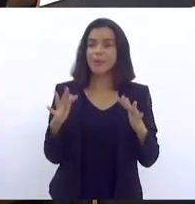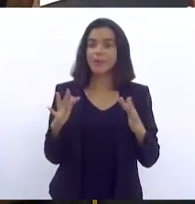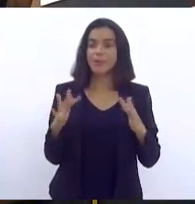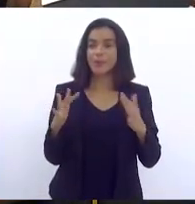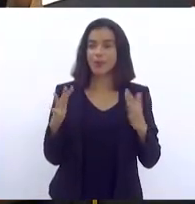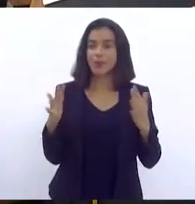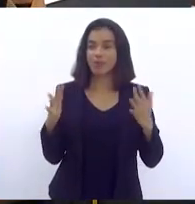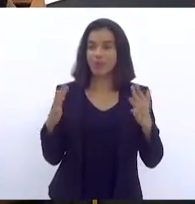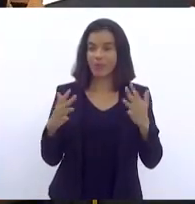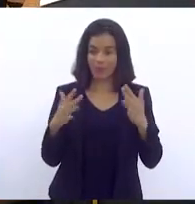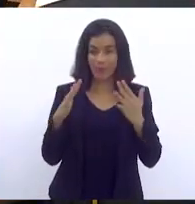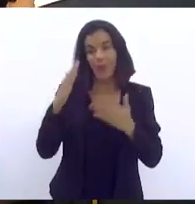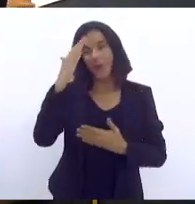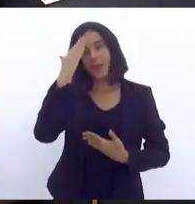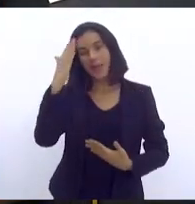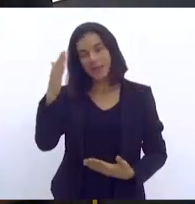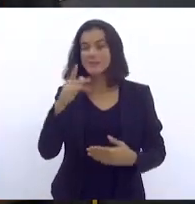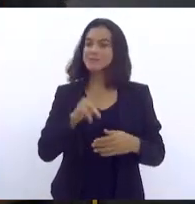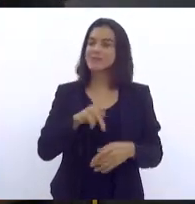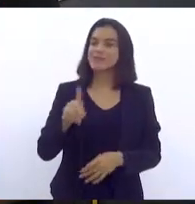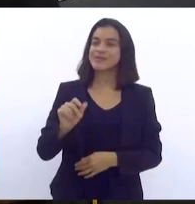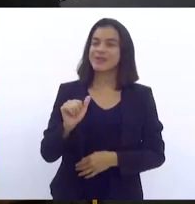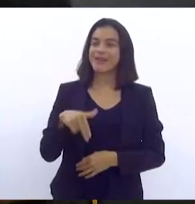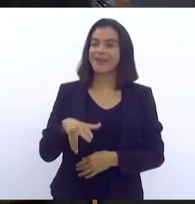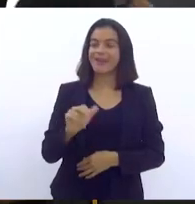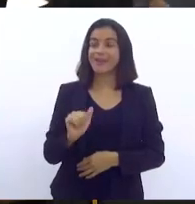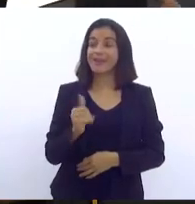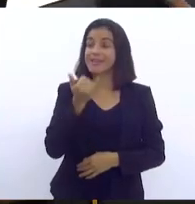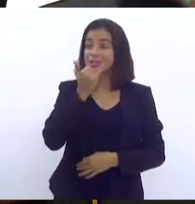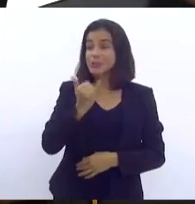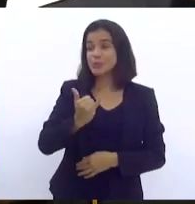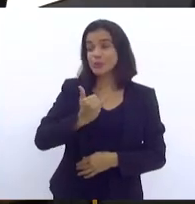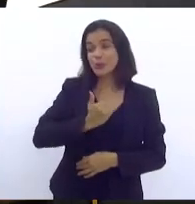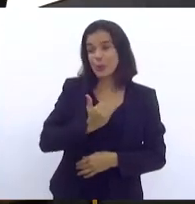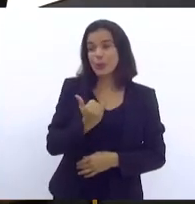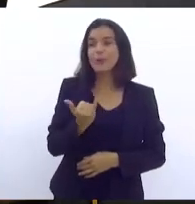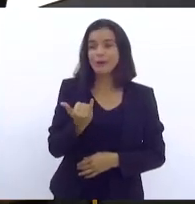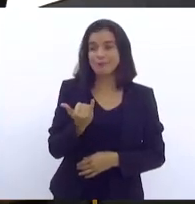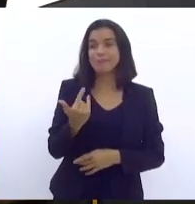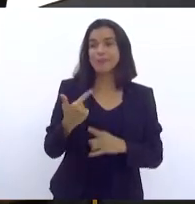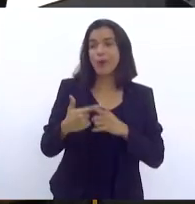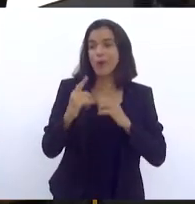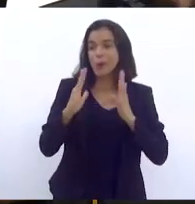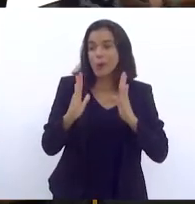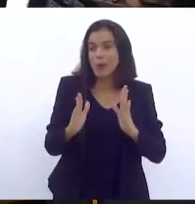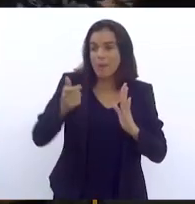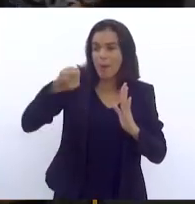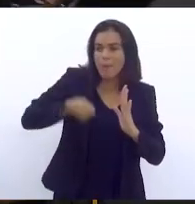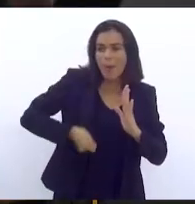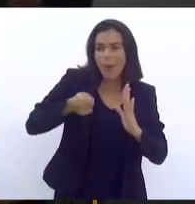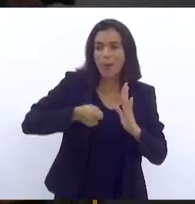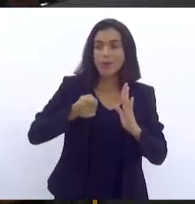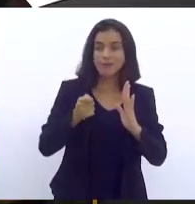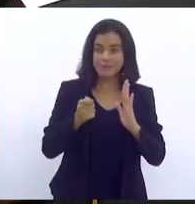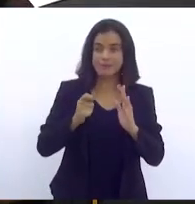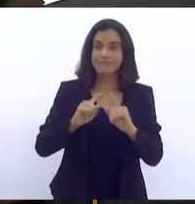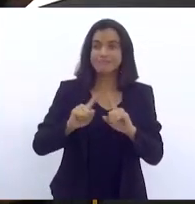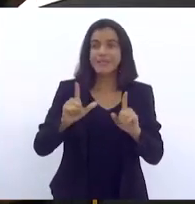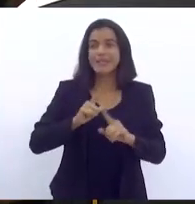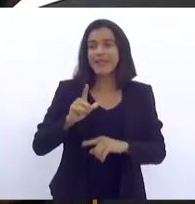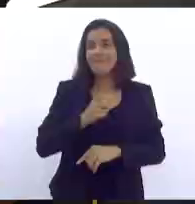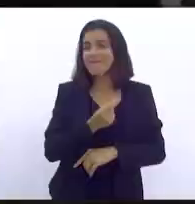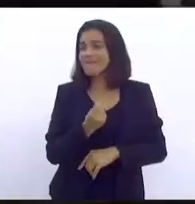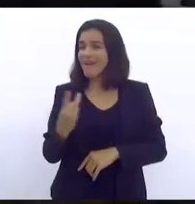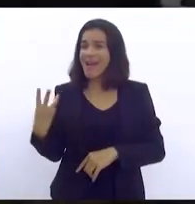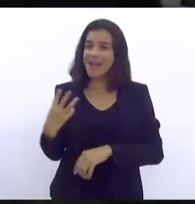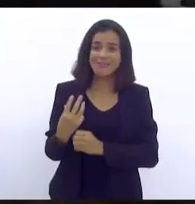que agradeço professora Ana e peço desculpas pelo tempo exíguo mas como temos muitos membros